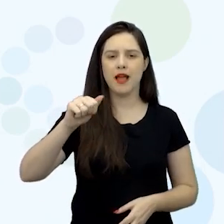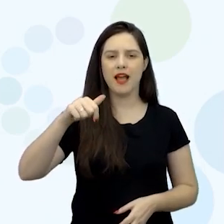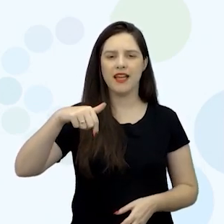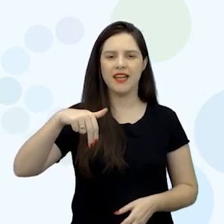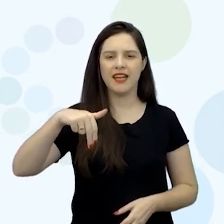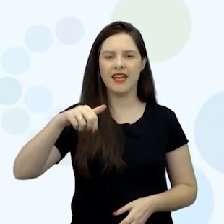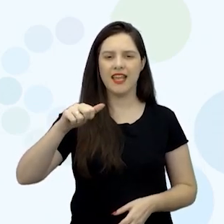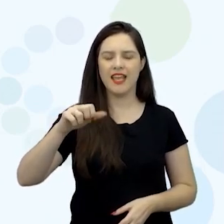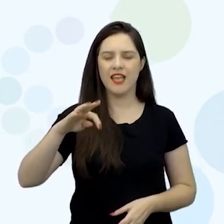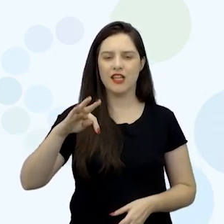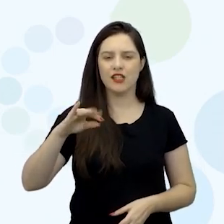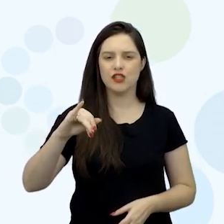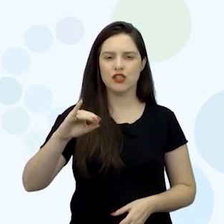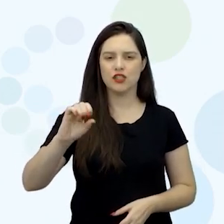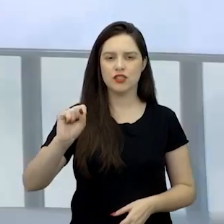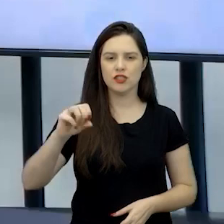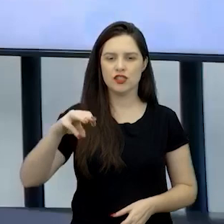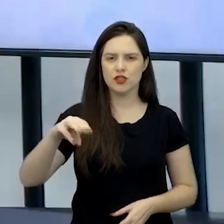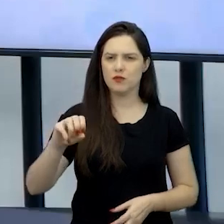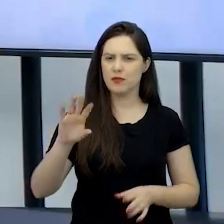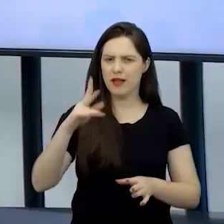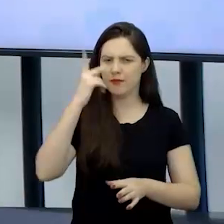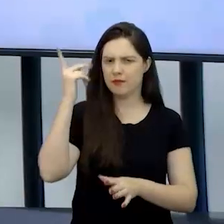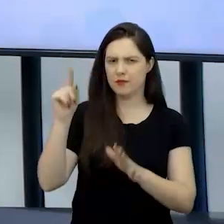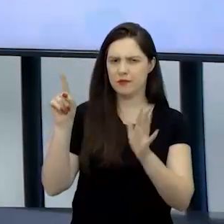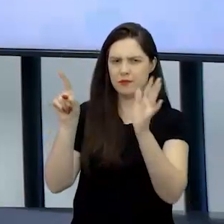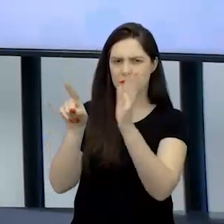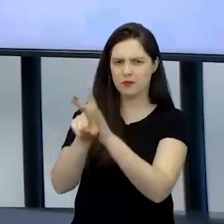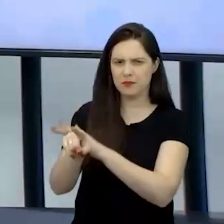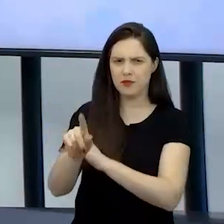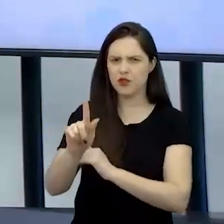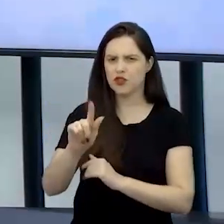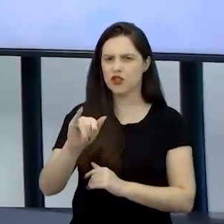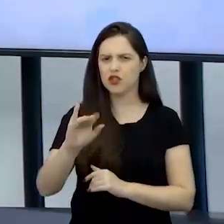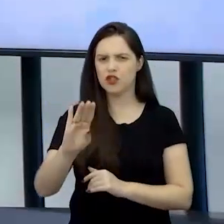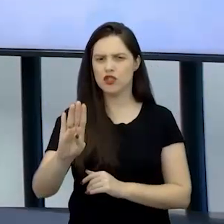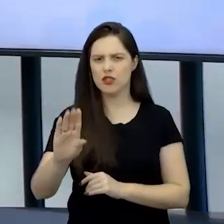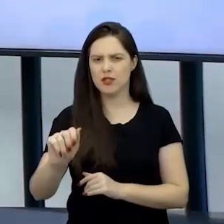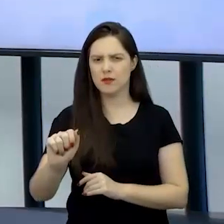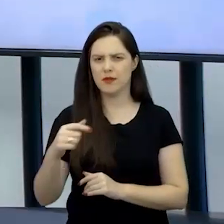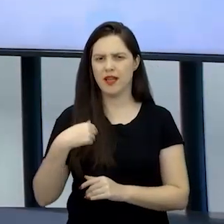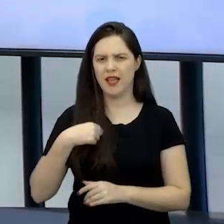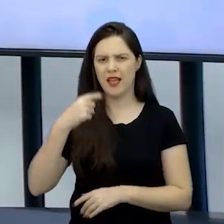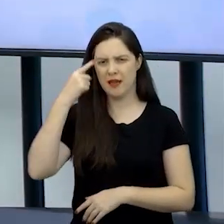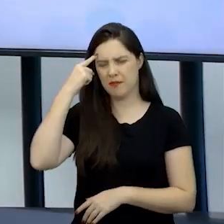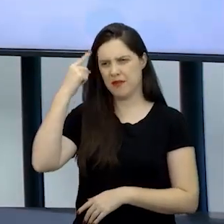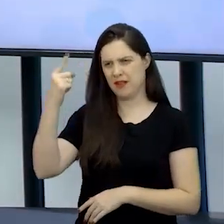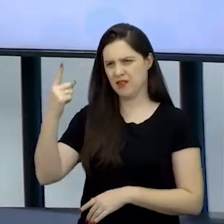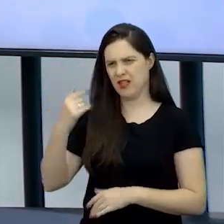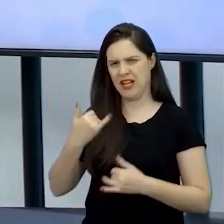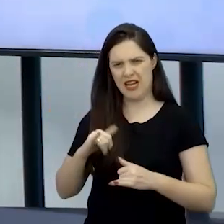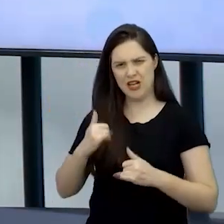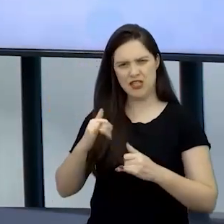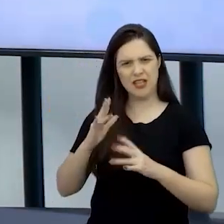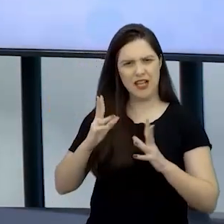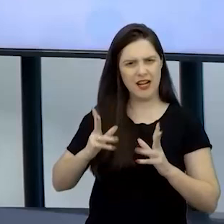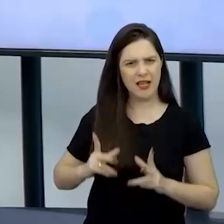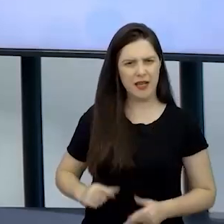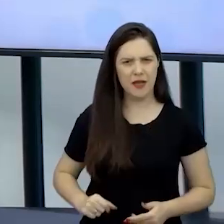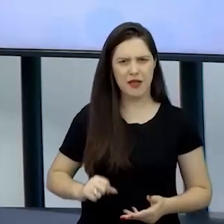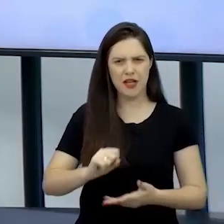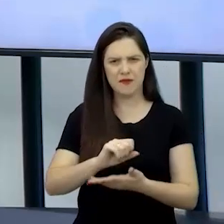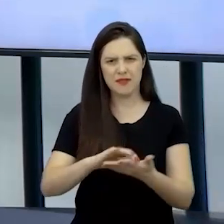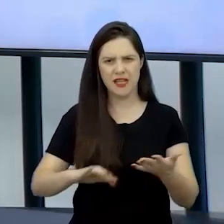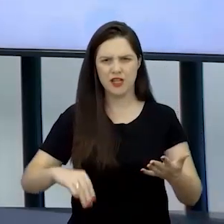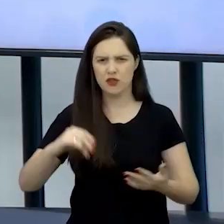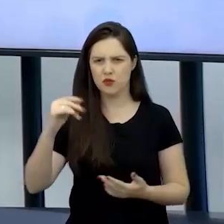magnetismo. Aí o pessoal pode perguntar assim, professor Giba, peraí, a gente está falando de energias limpas, falamos da atividade